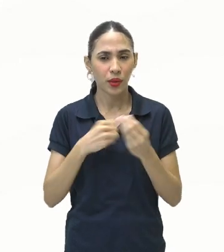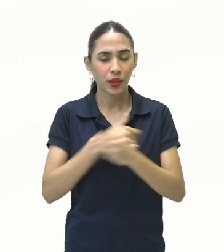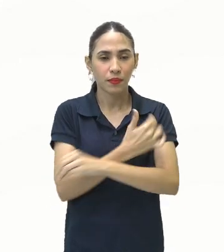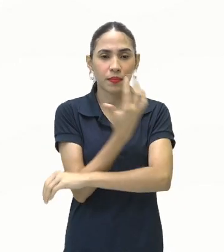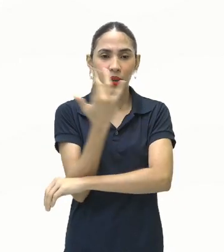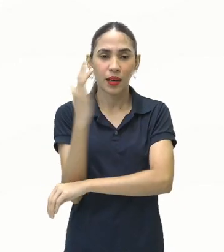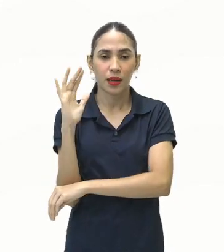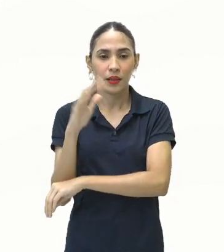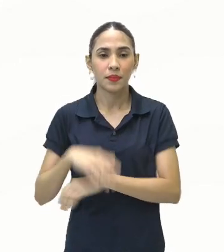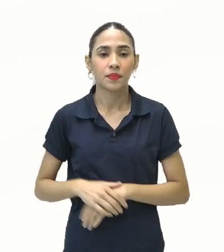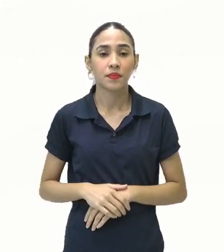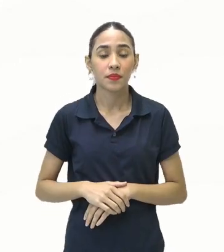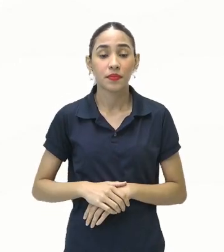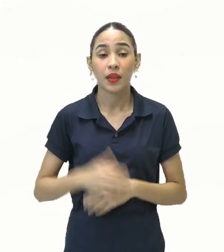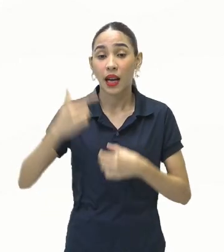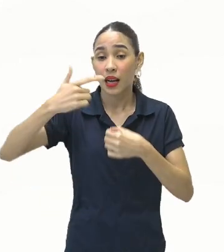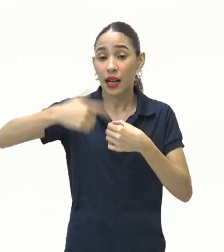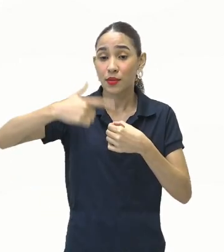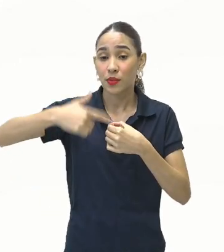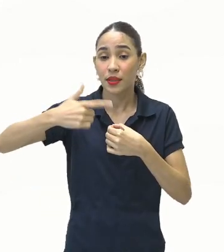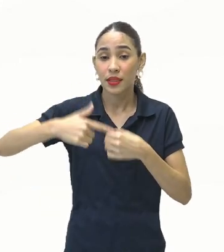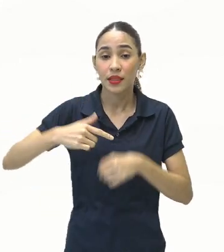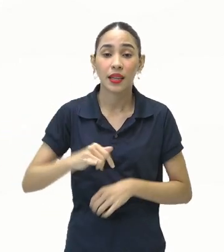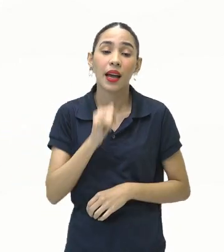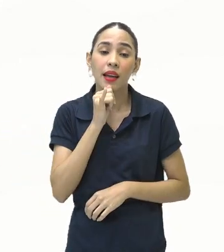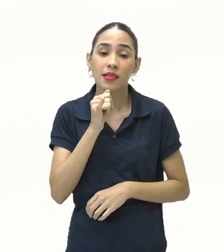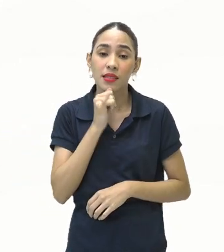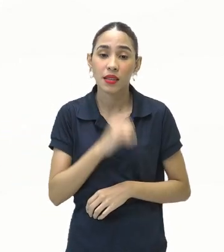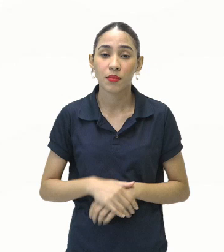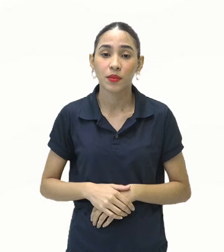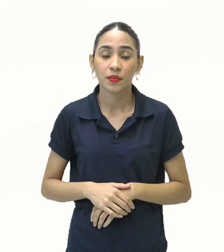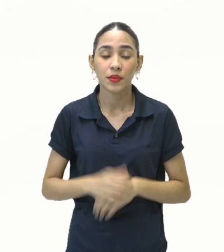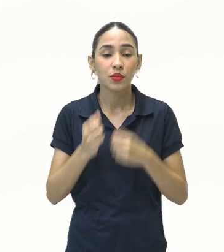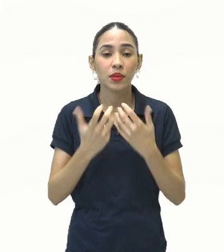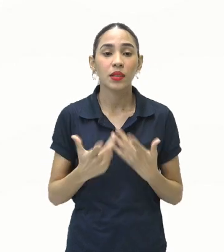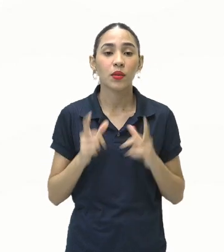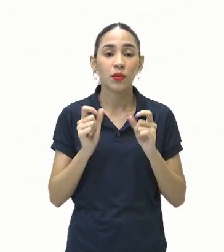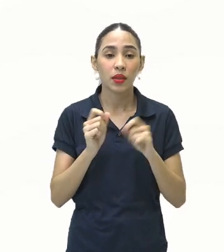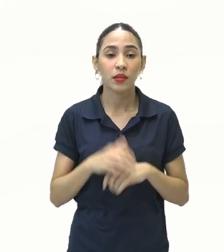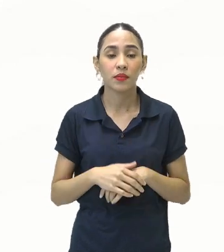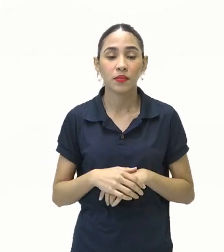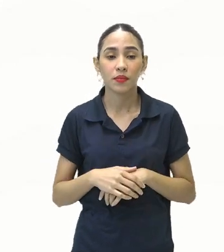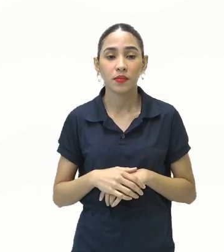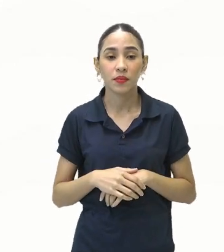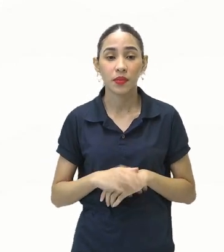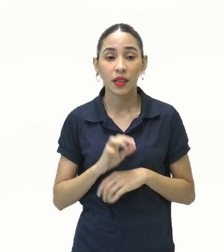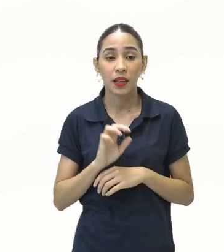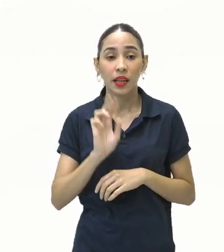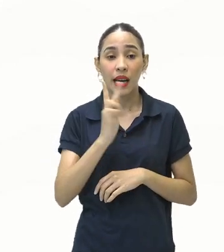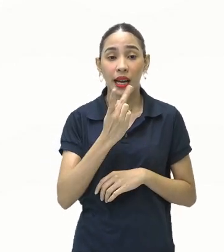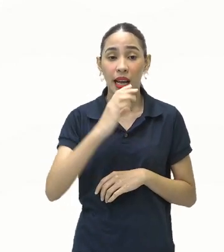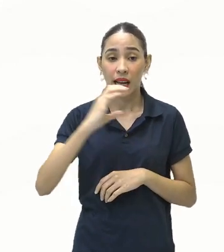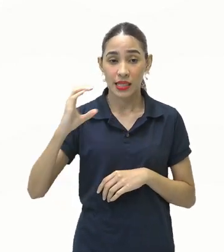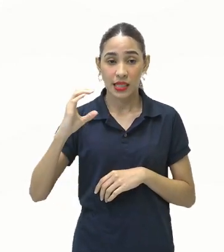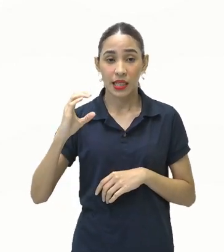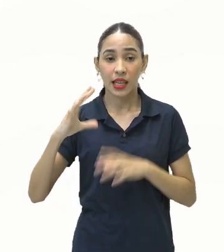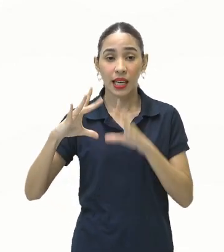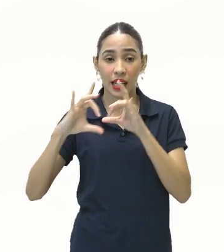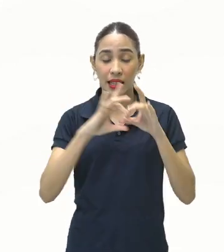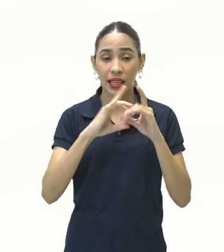natureza. A gasolina, aqui como exemplo, o texto diz, contém hidrocarboneto de